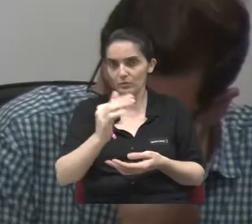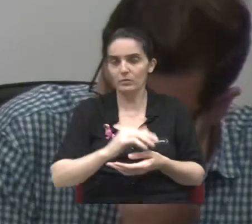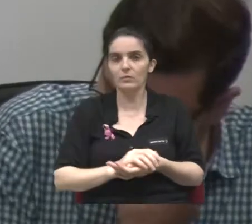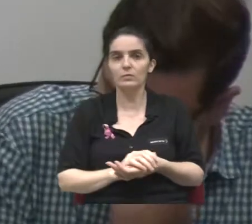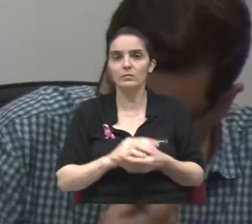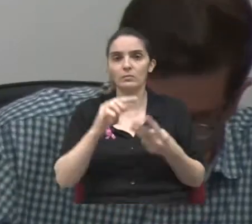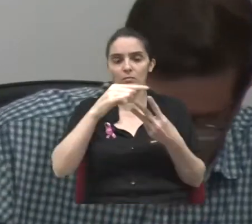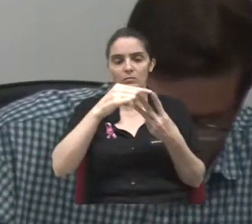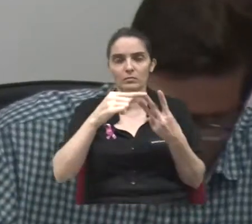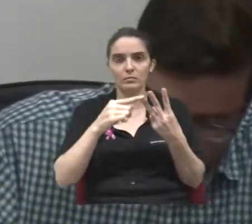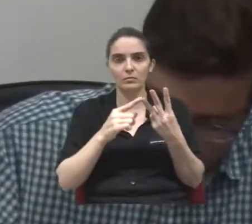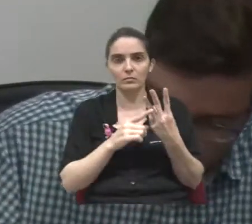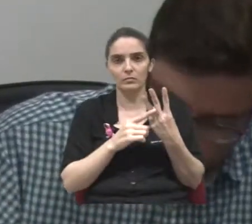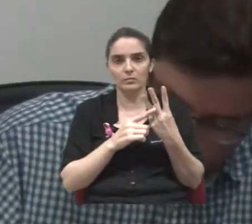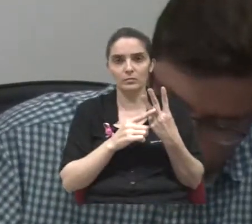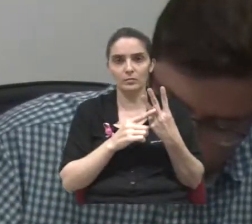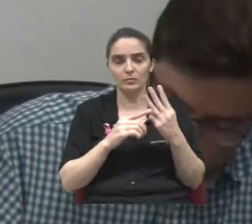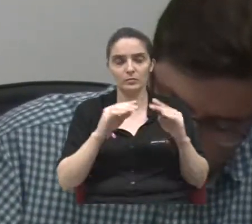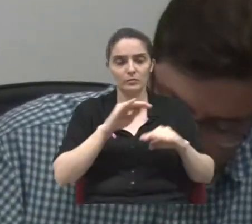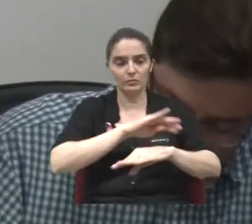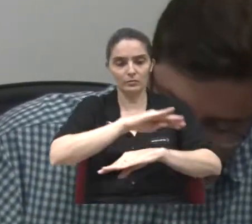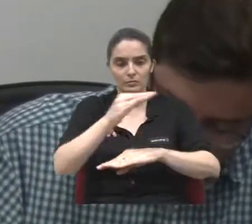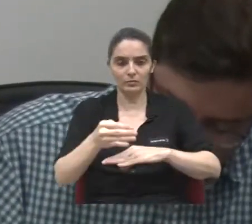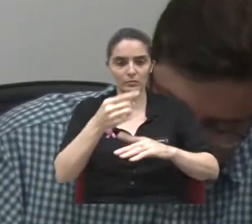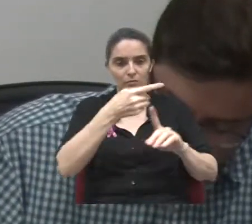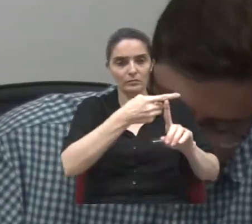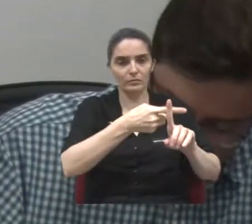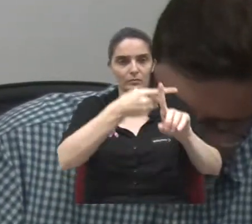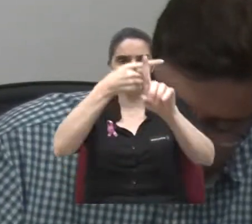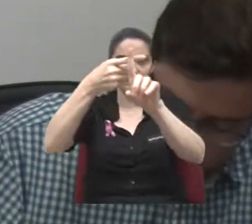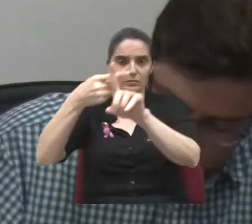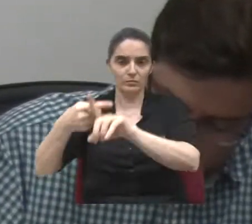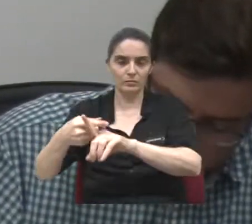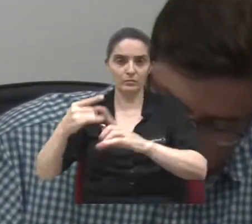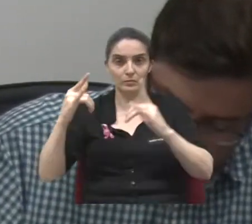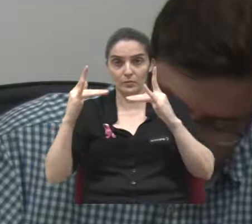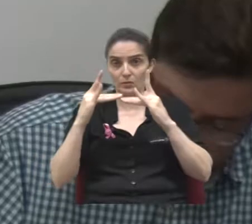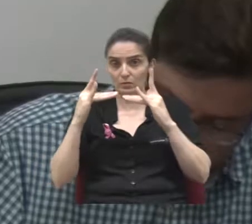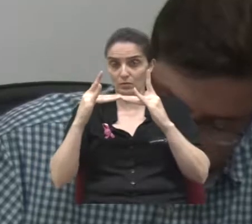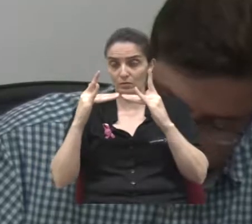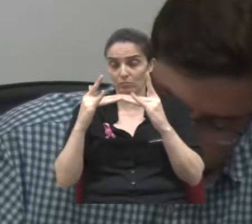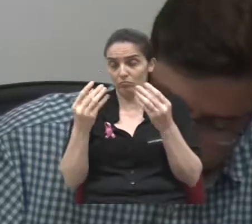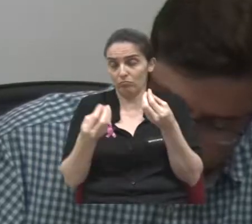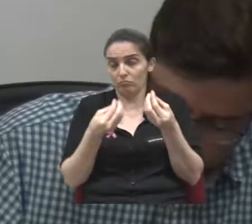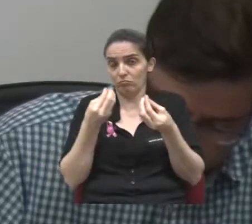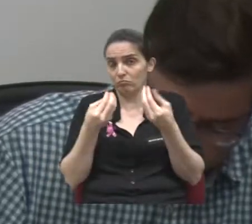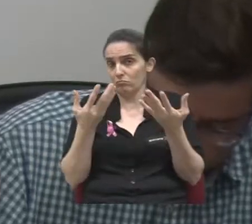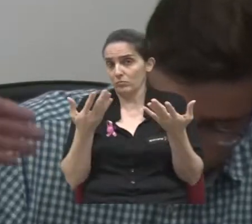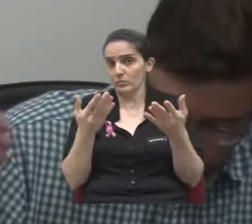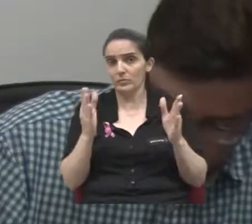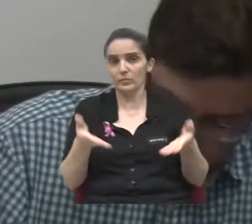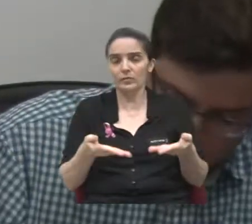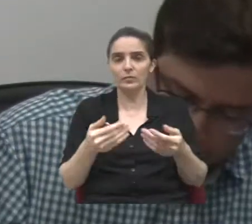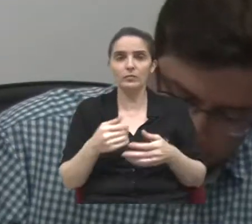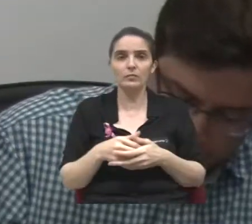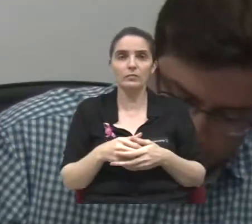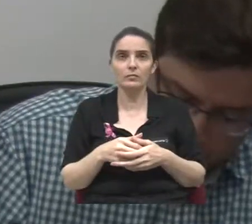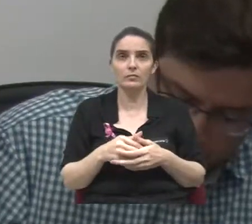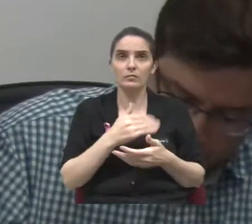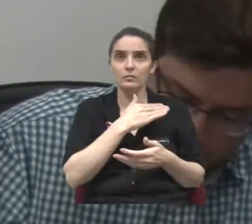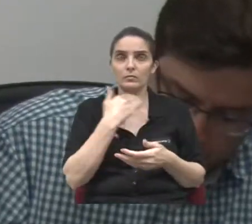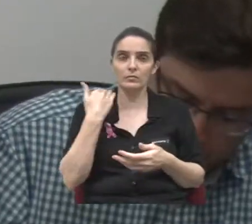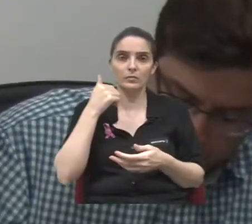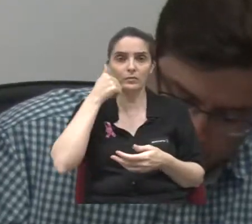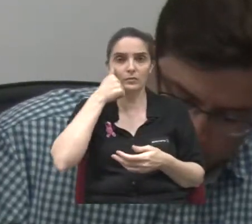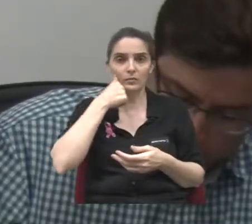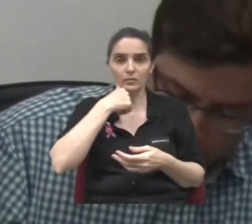os três cemitérios agora, né? Os três velórios, vamos dizer assim. E hoje eu estive no... Morreu a mãe de uma colega nossa lá, até o Rafael fez